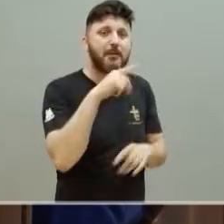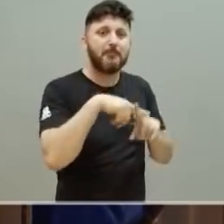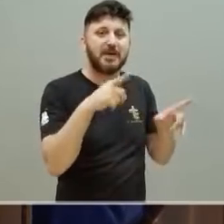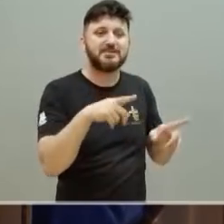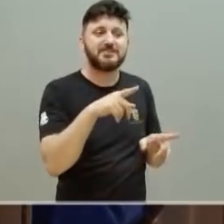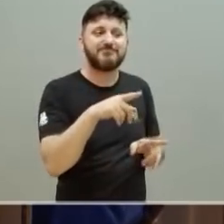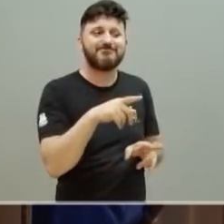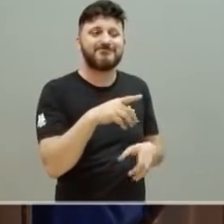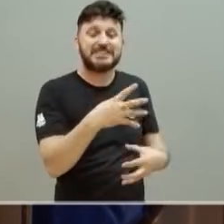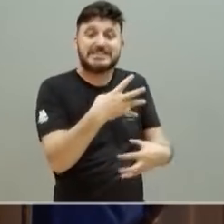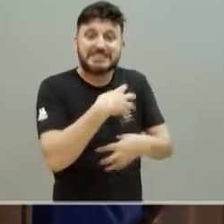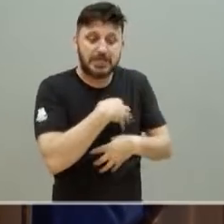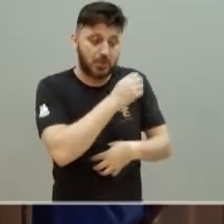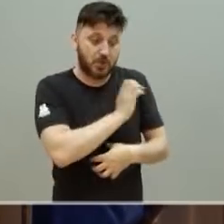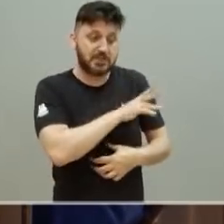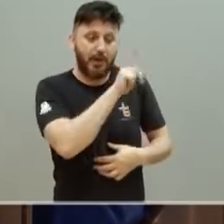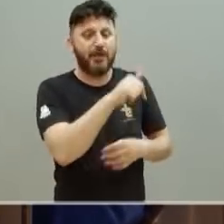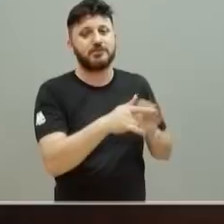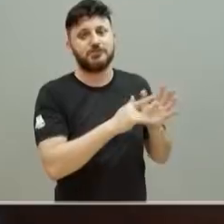Resumindo,